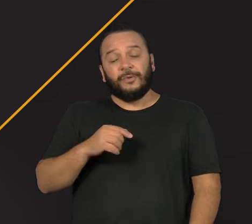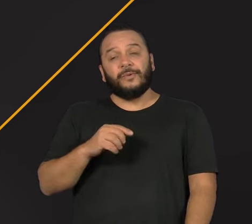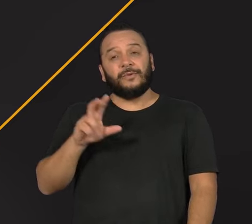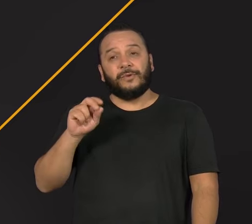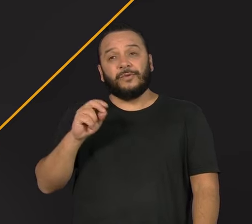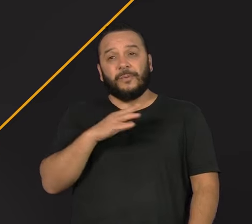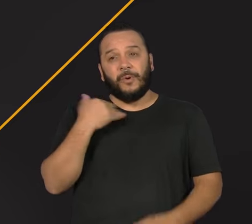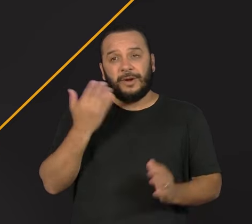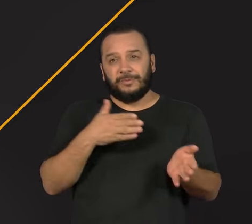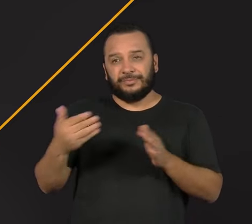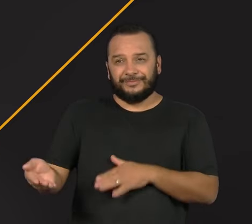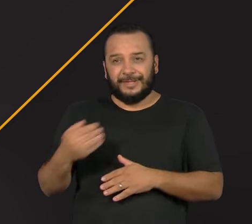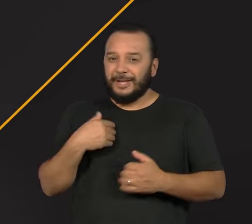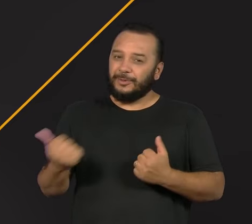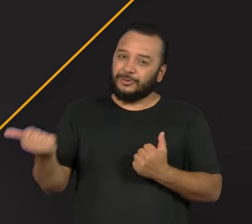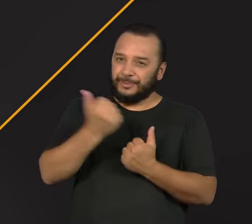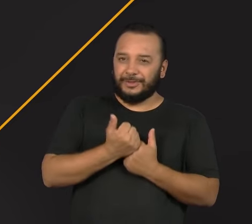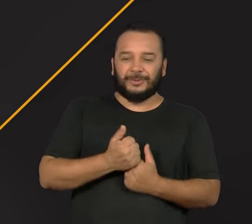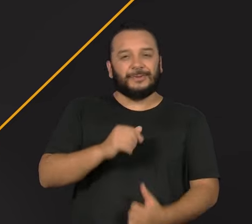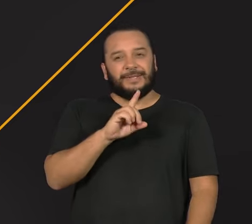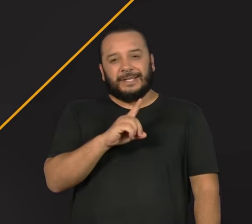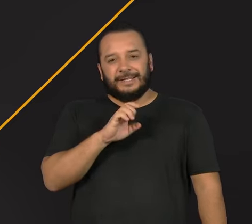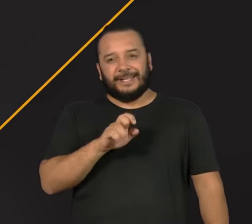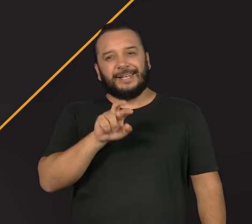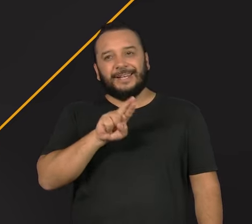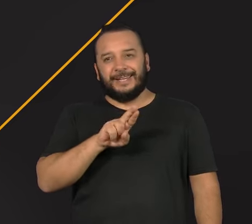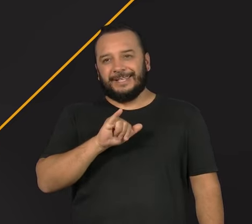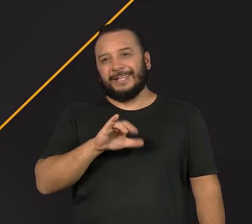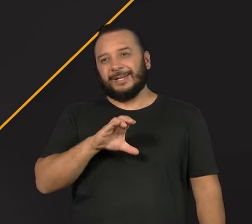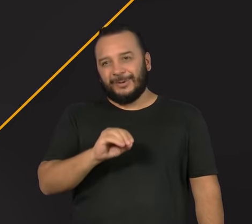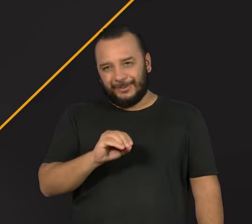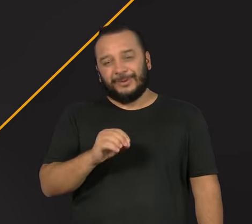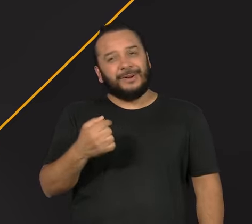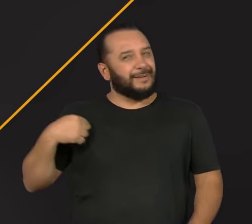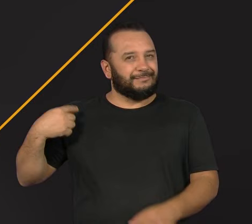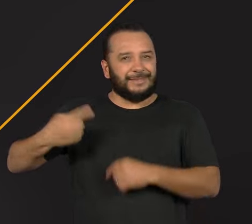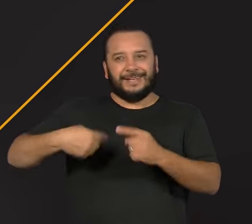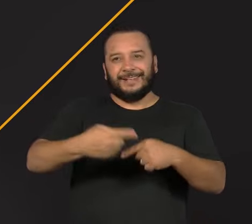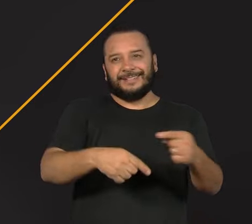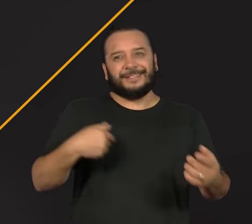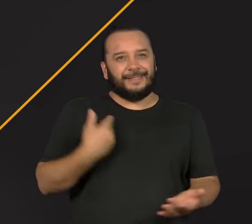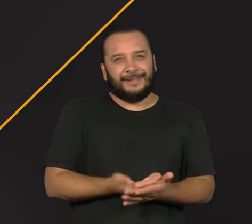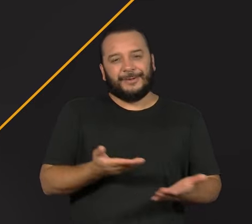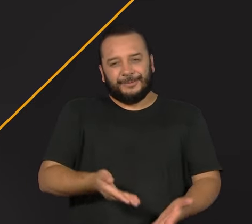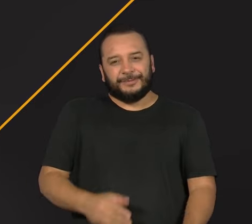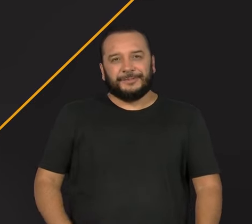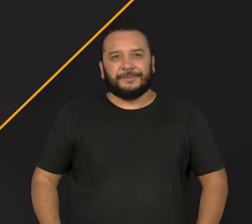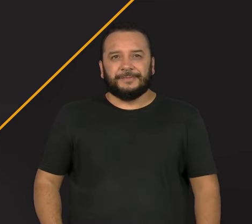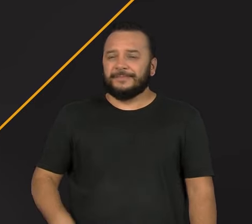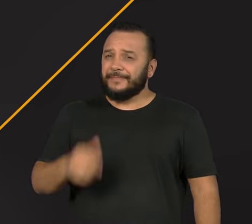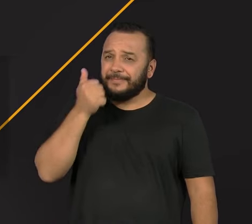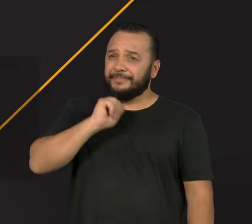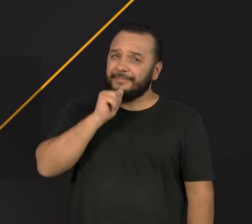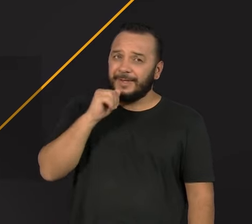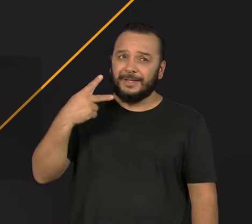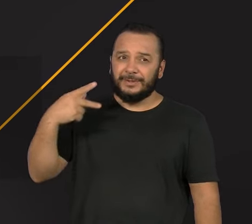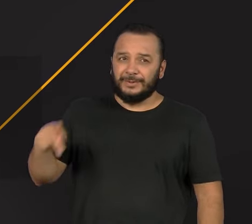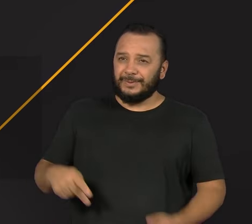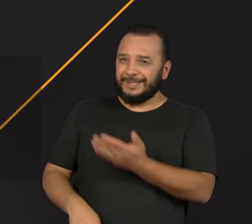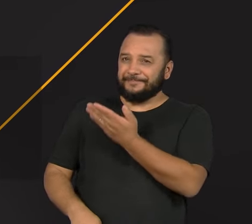fui alçado ao patamar de Derico, ganhei uma herança que vem comigo até hoje, na verdade. E sua mãe,